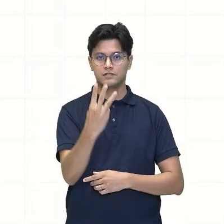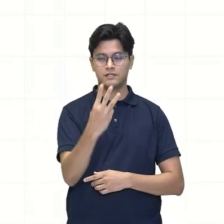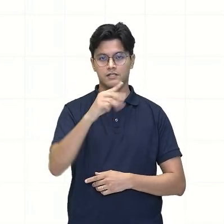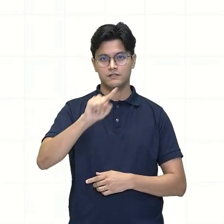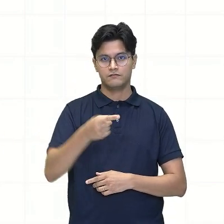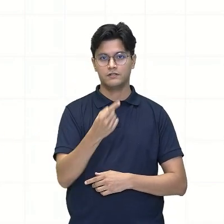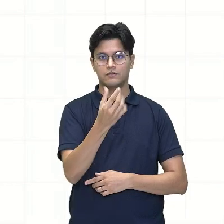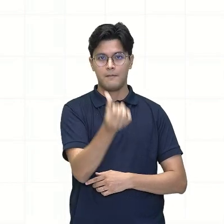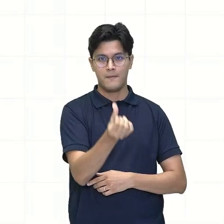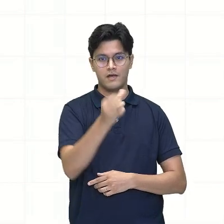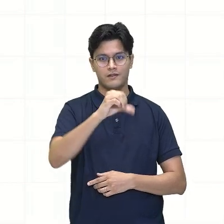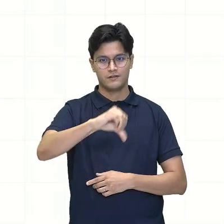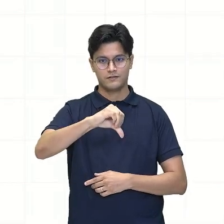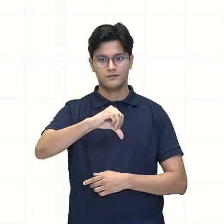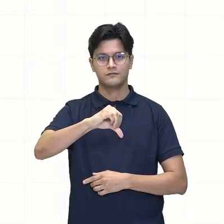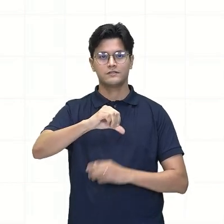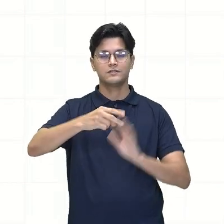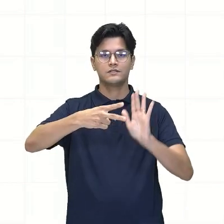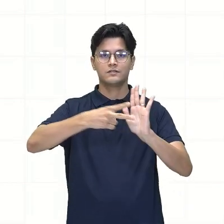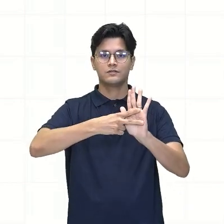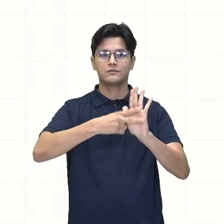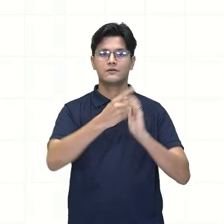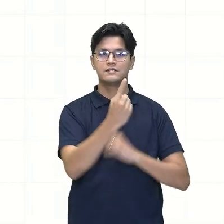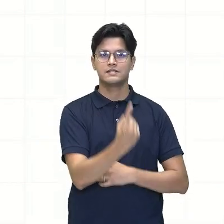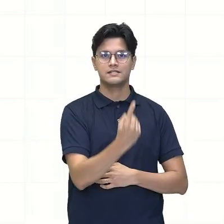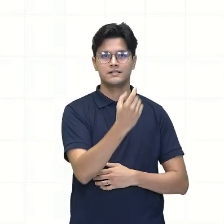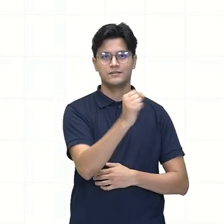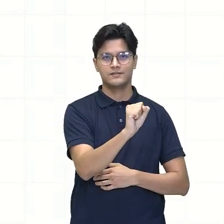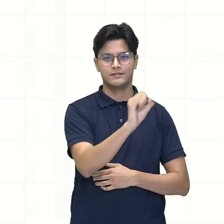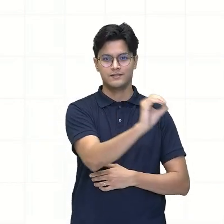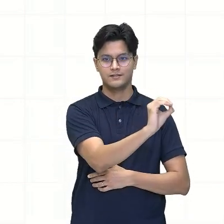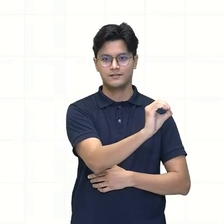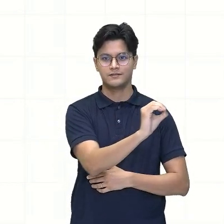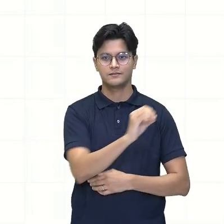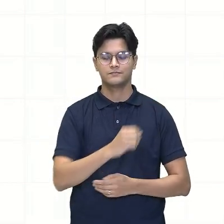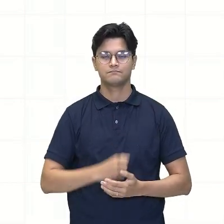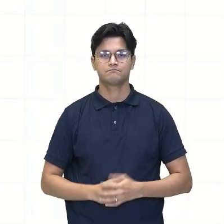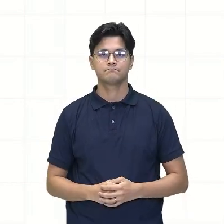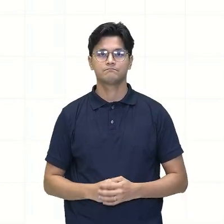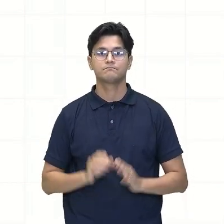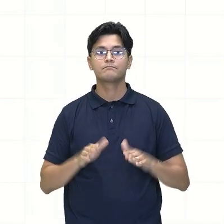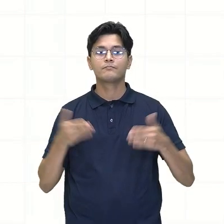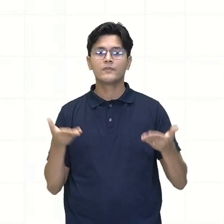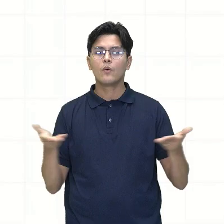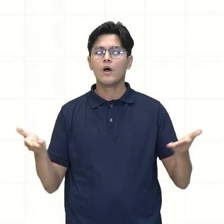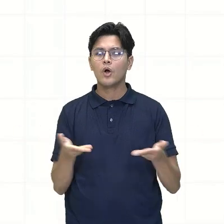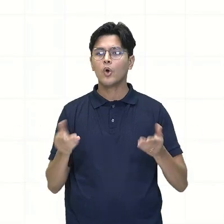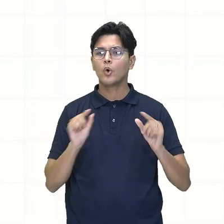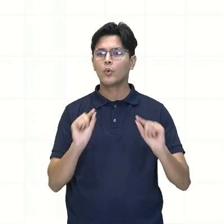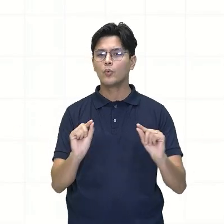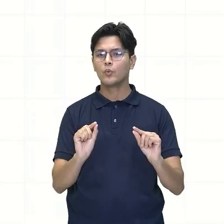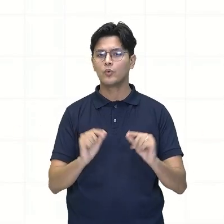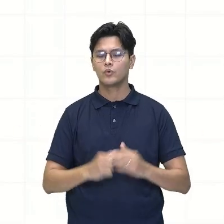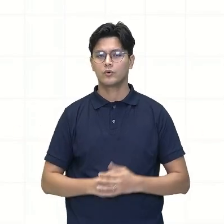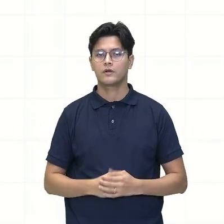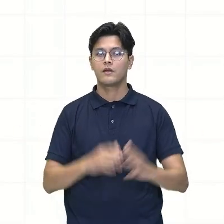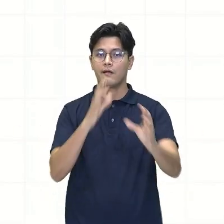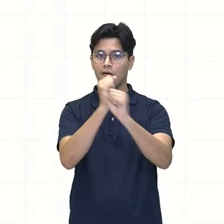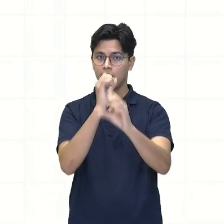123,69 igual a 180. Então, agora a gente subtrai